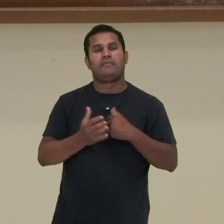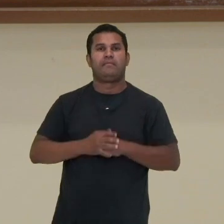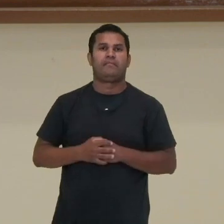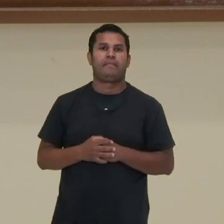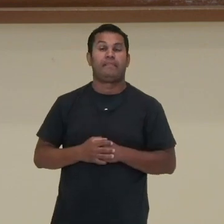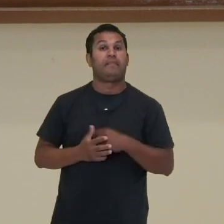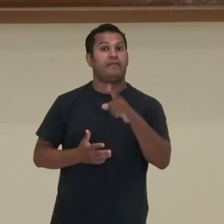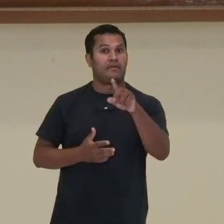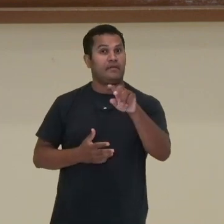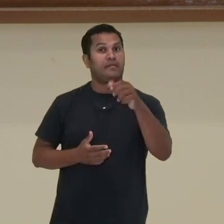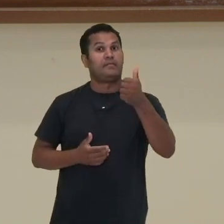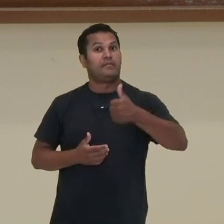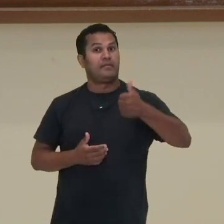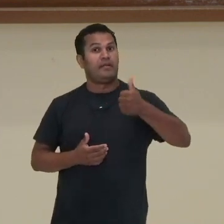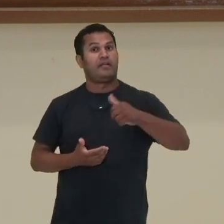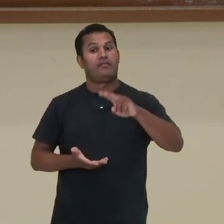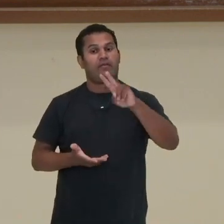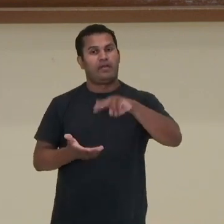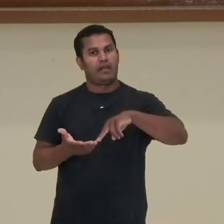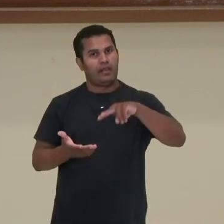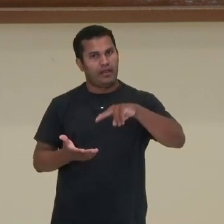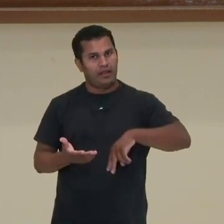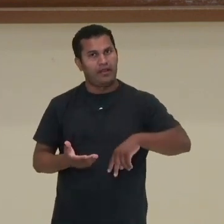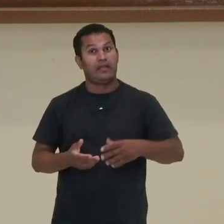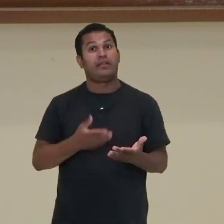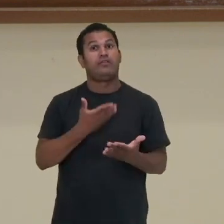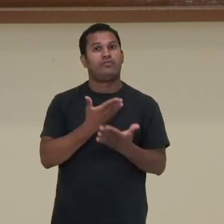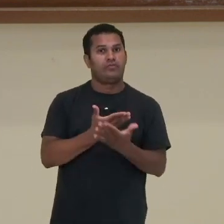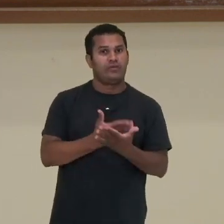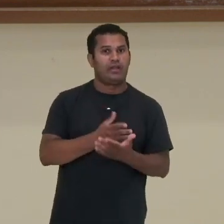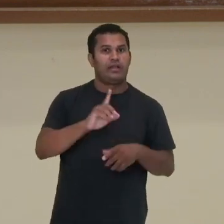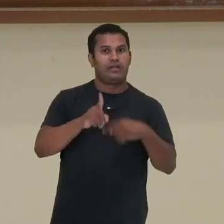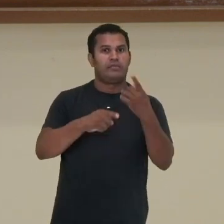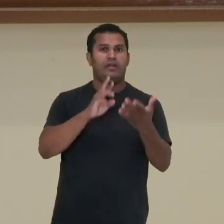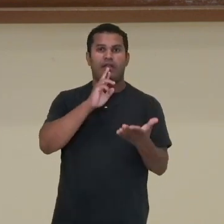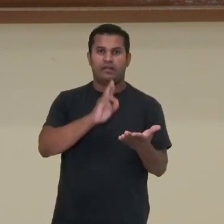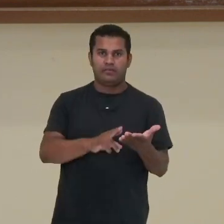de vocês, vão responder e nós voltamos com a correção.